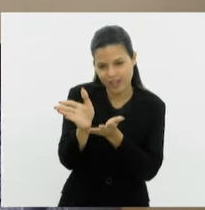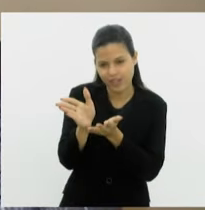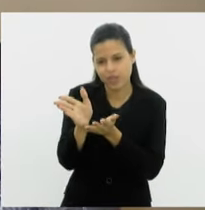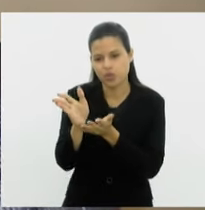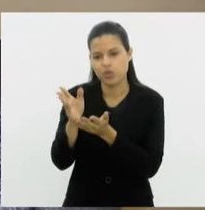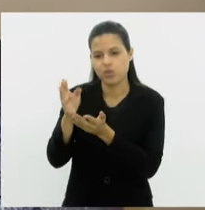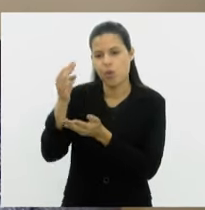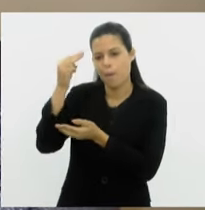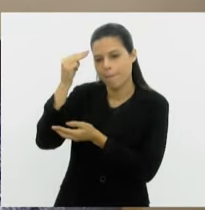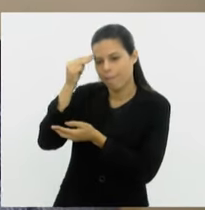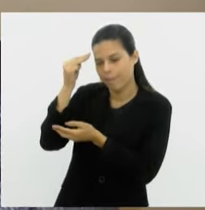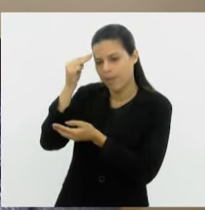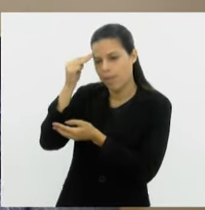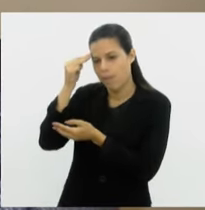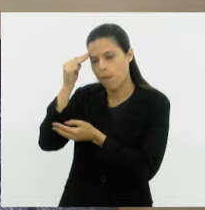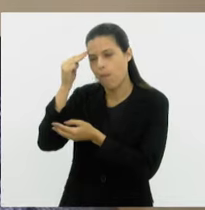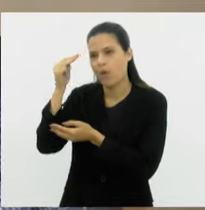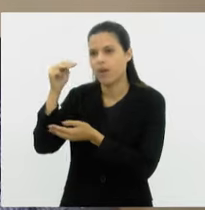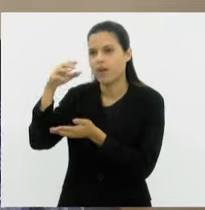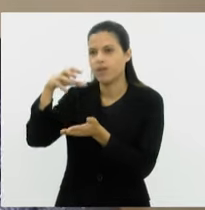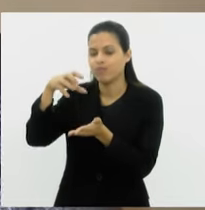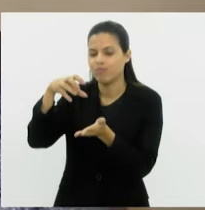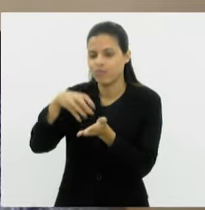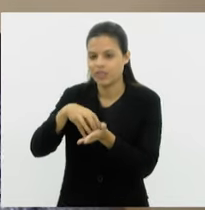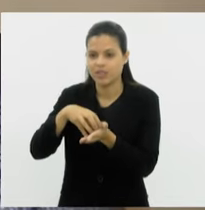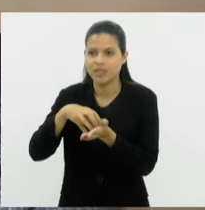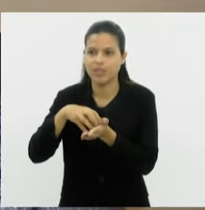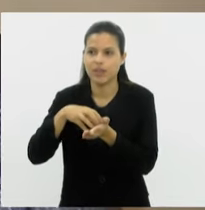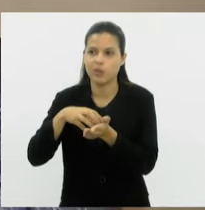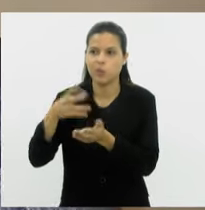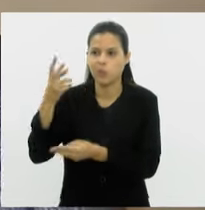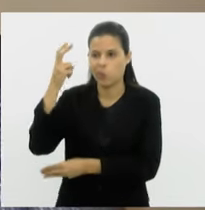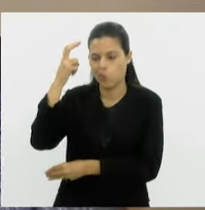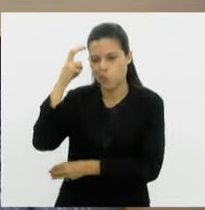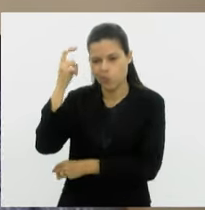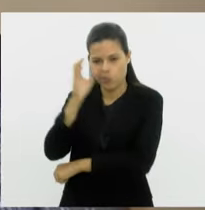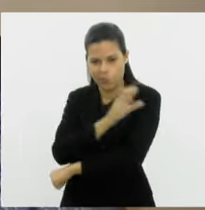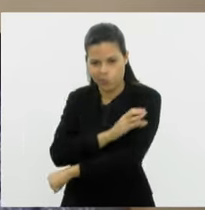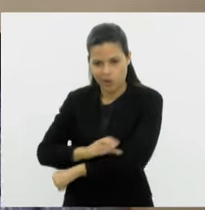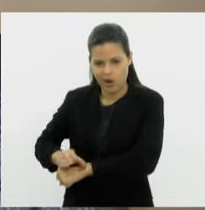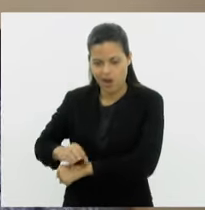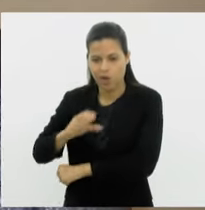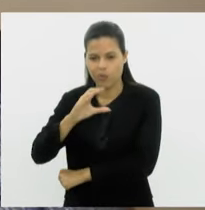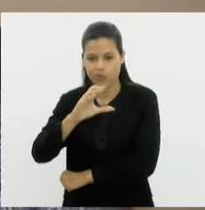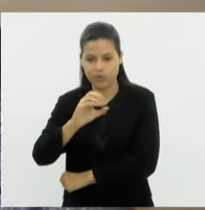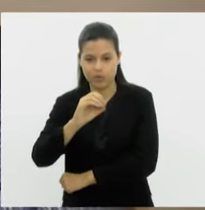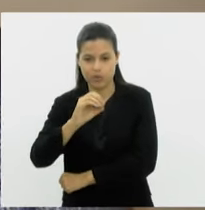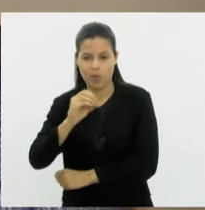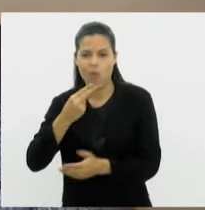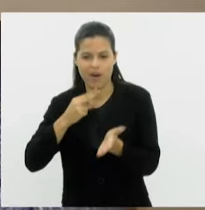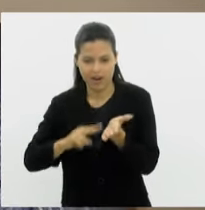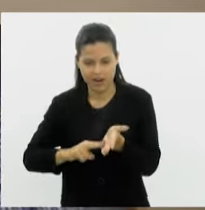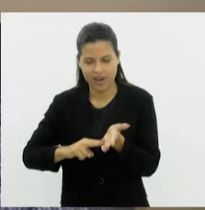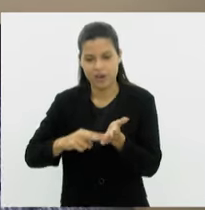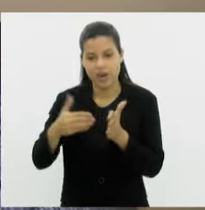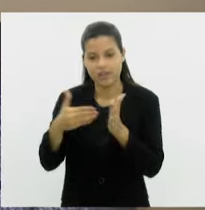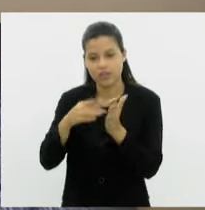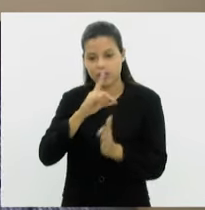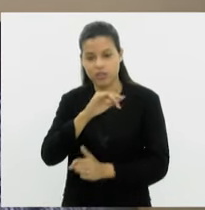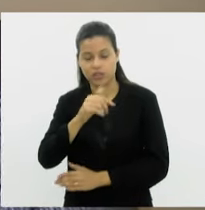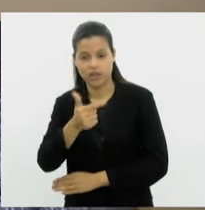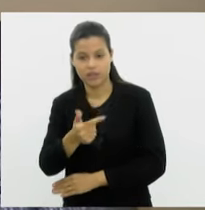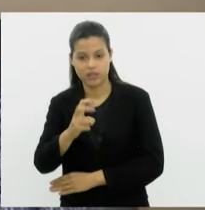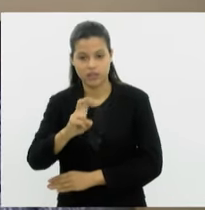Memórias Translocadas no Centro Cultural dos Correios. Até o dia 25 de maio você confere o